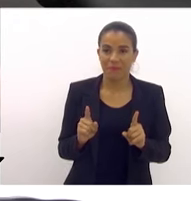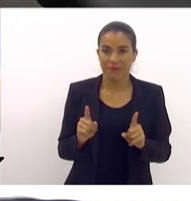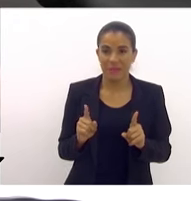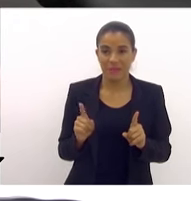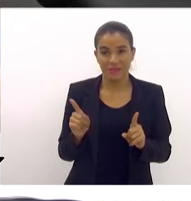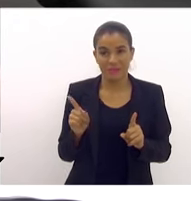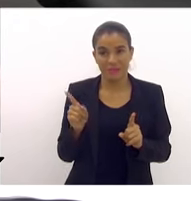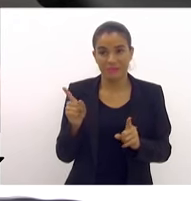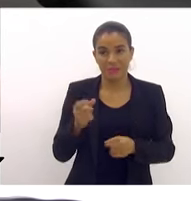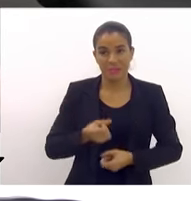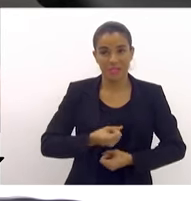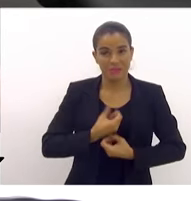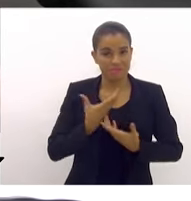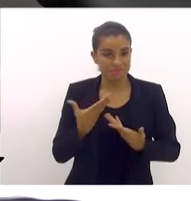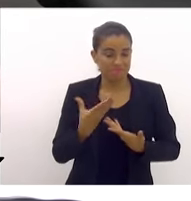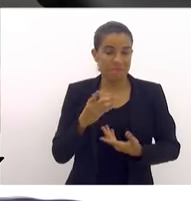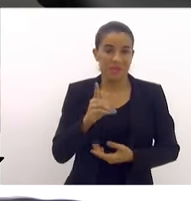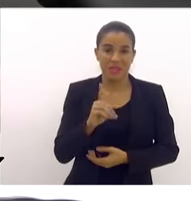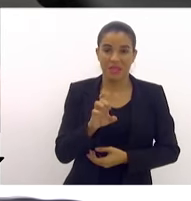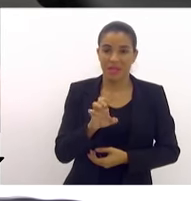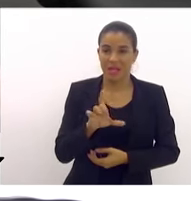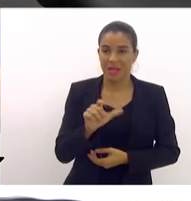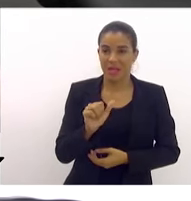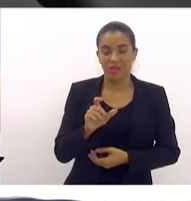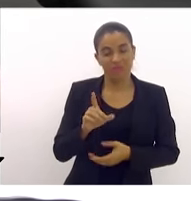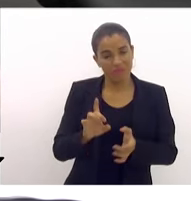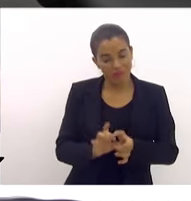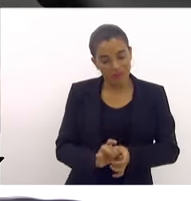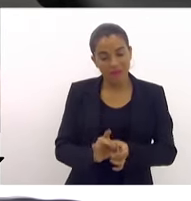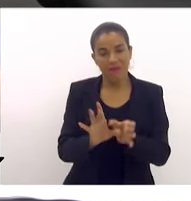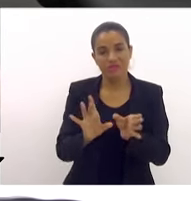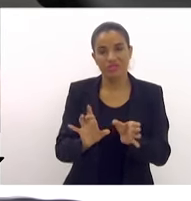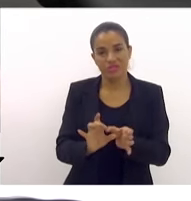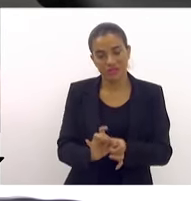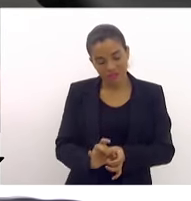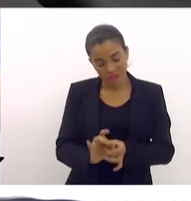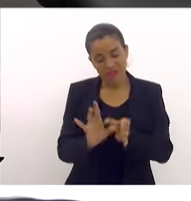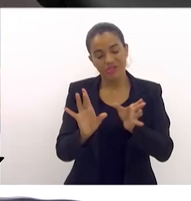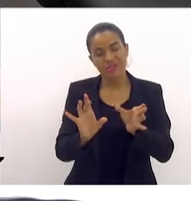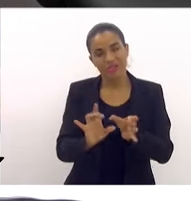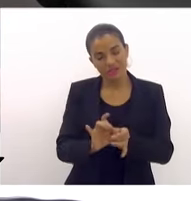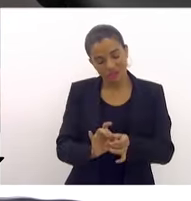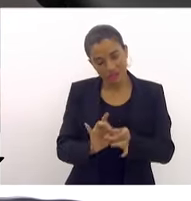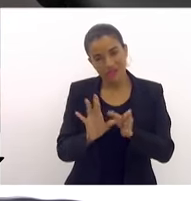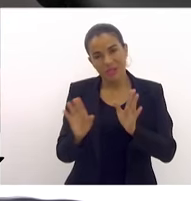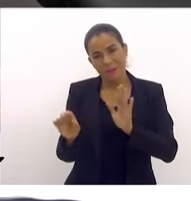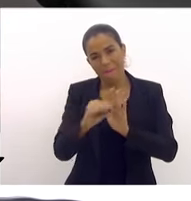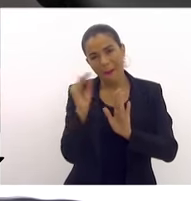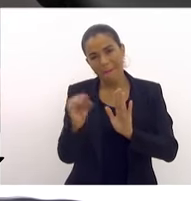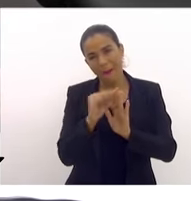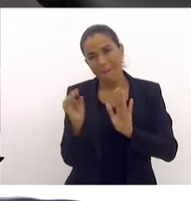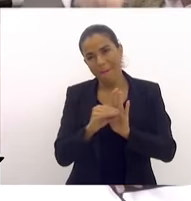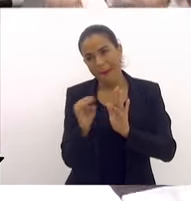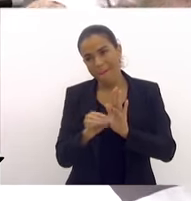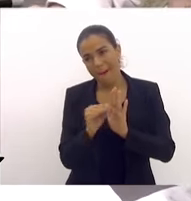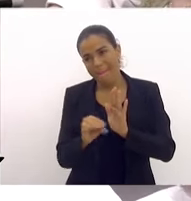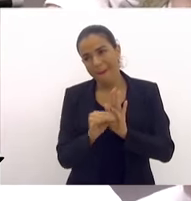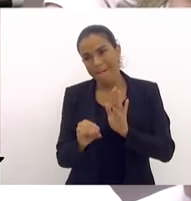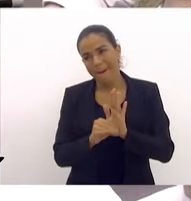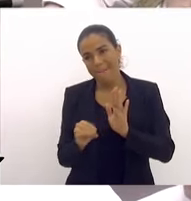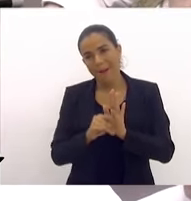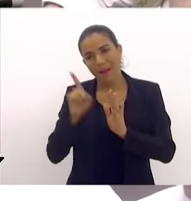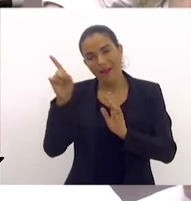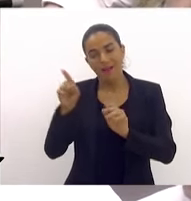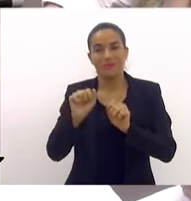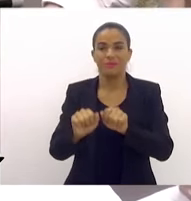do deputado Guilherme Delaroli, vamos deixar o cavalinho andar. Terá uma chuva de emendas, a gente vai fazer a discussão mais acalorada. A gente faz